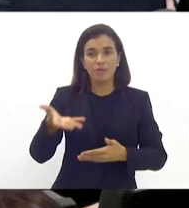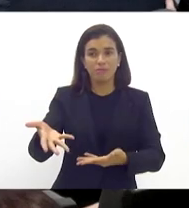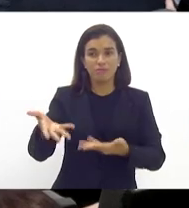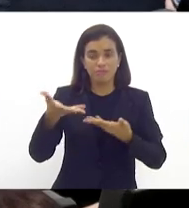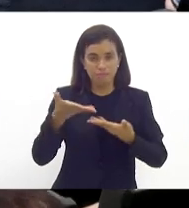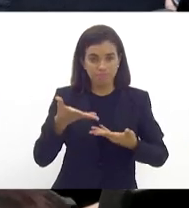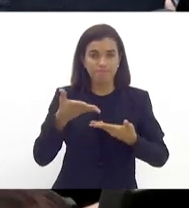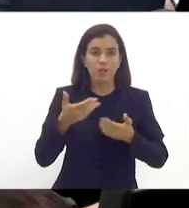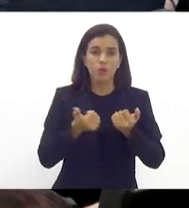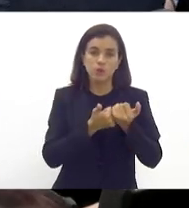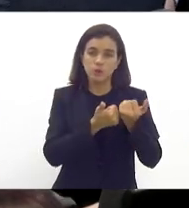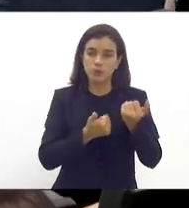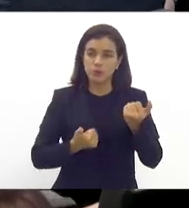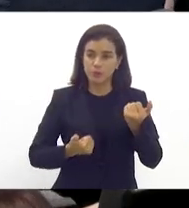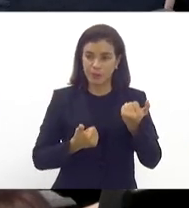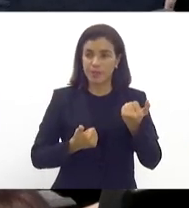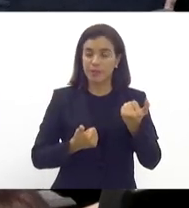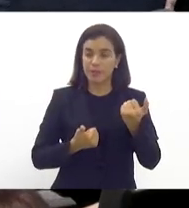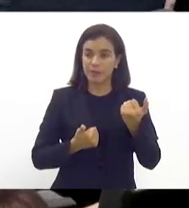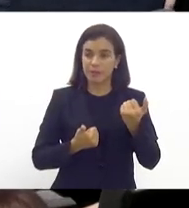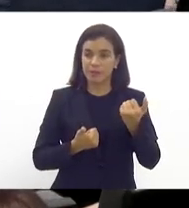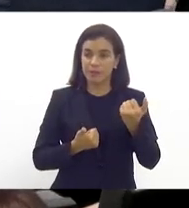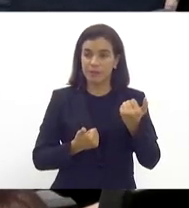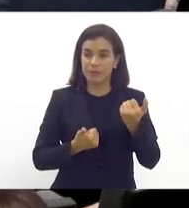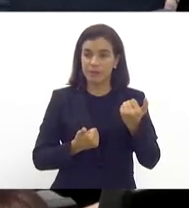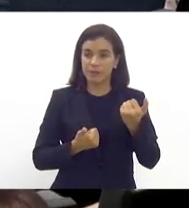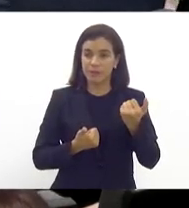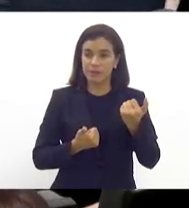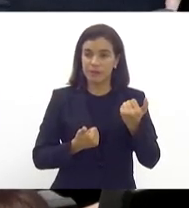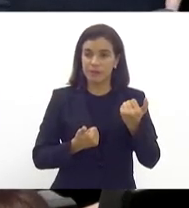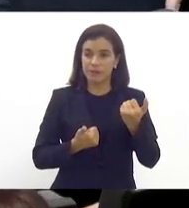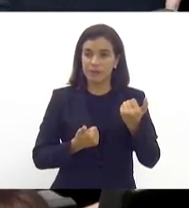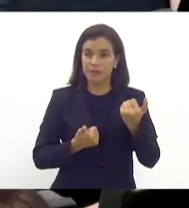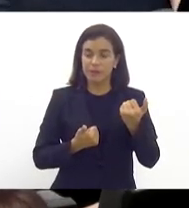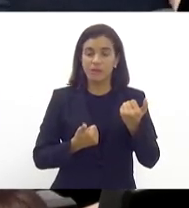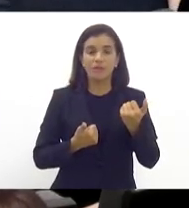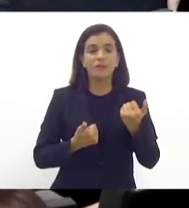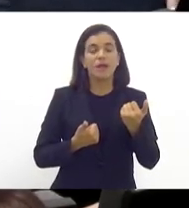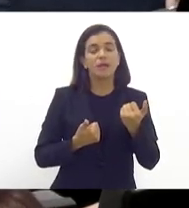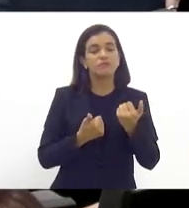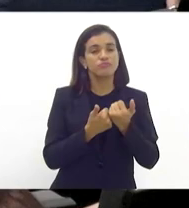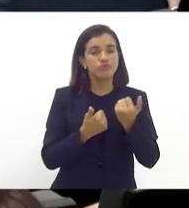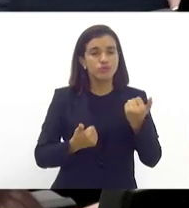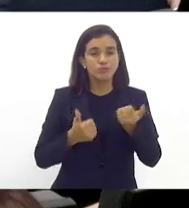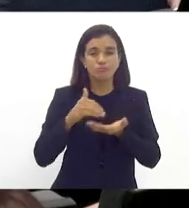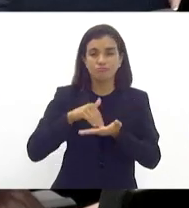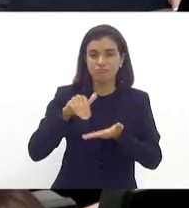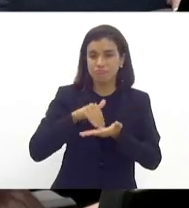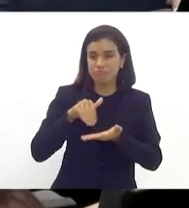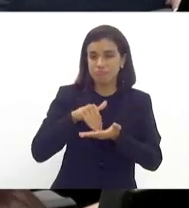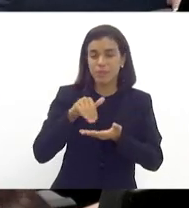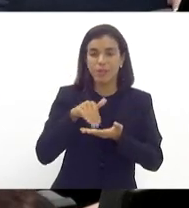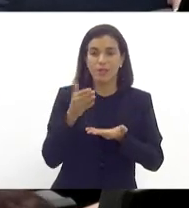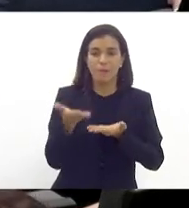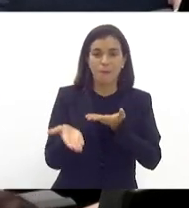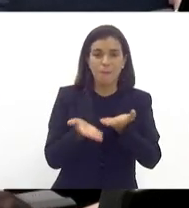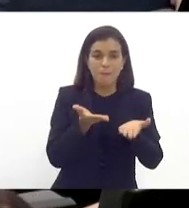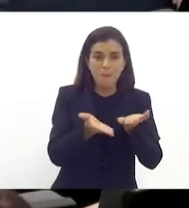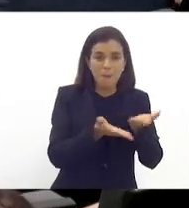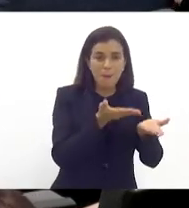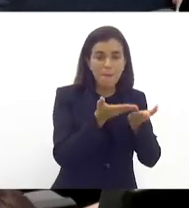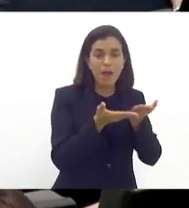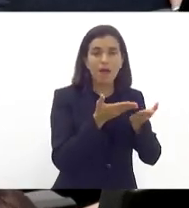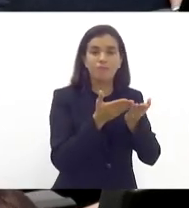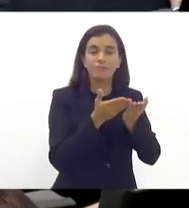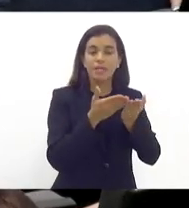também superintendente da da da subsecretaria de cuidades especiais e hoje cuida da pasta de